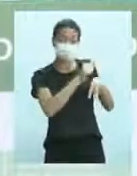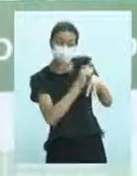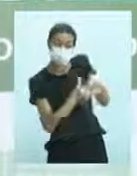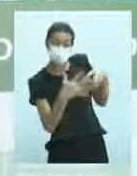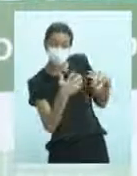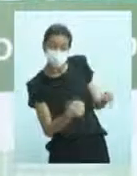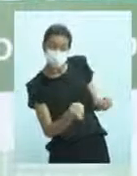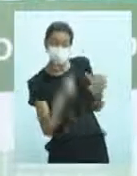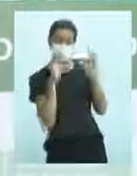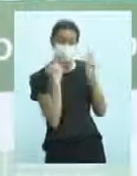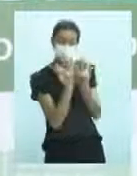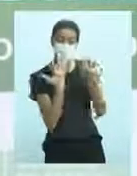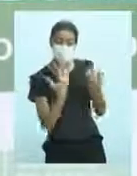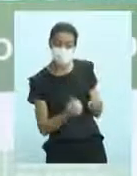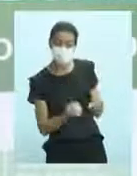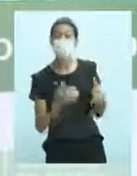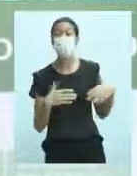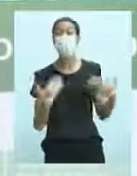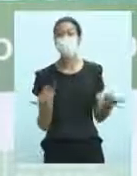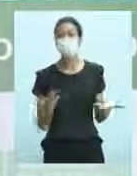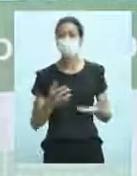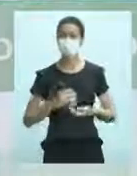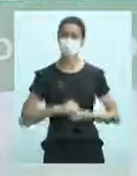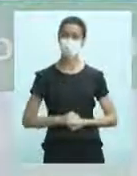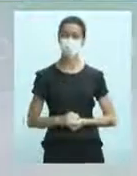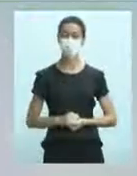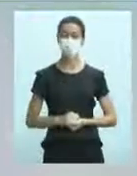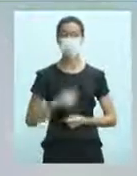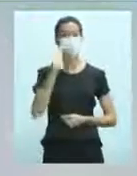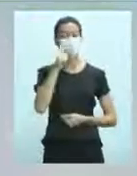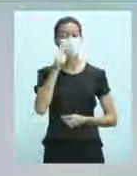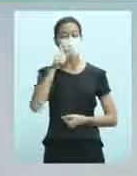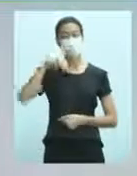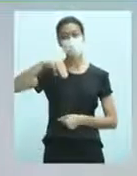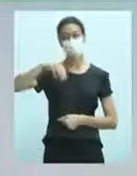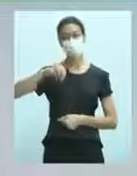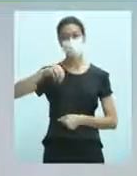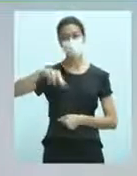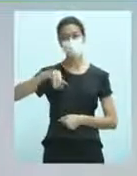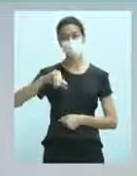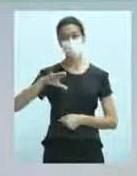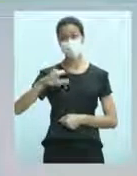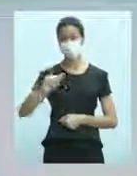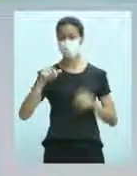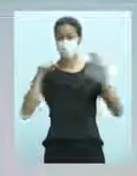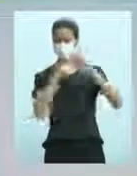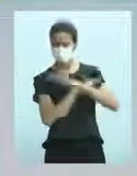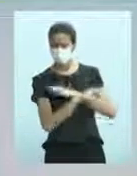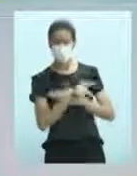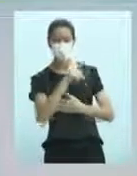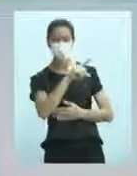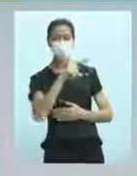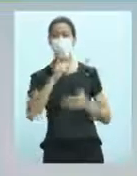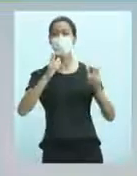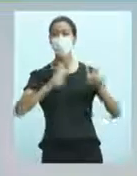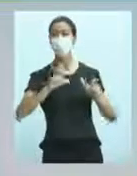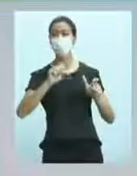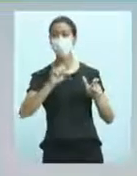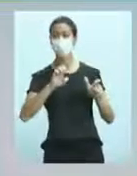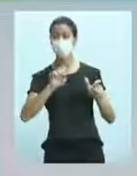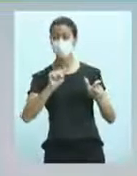paciente e da família do paciente a mônica da tv morena apresentação era começar